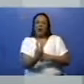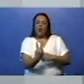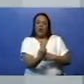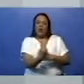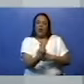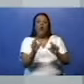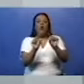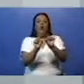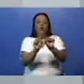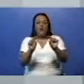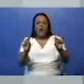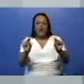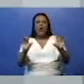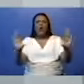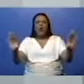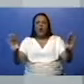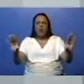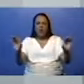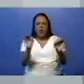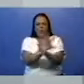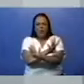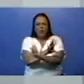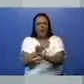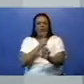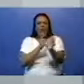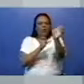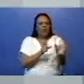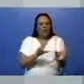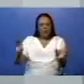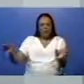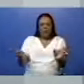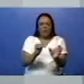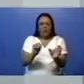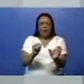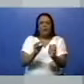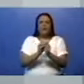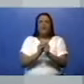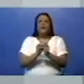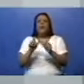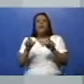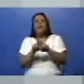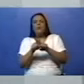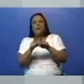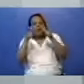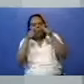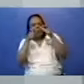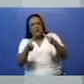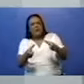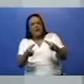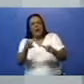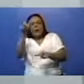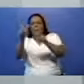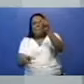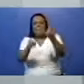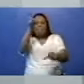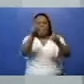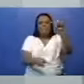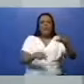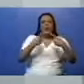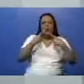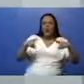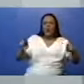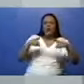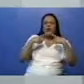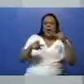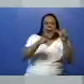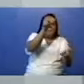completa, que tenha sujeito e predicado. E aí, observem outra coisa. Pessoas cantam, certo? O verbo está na